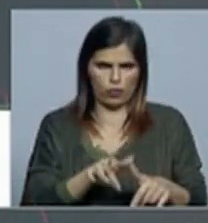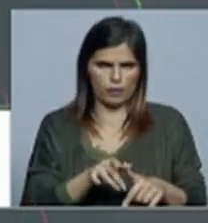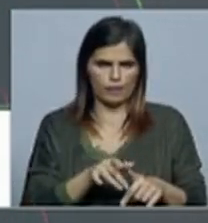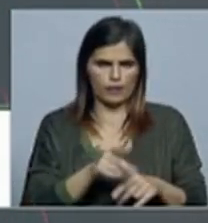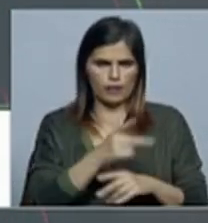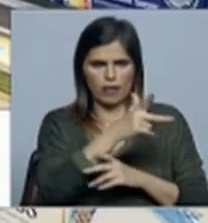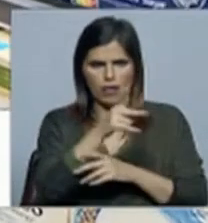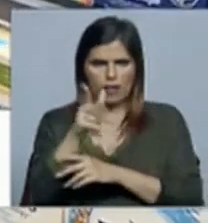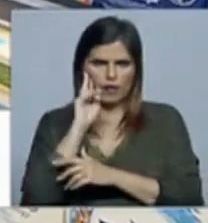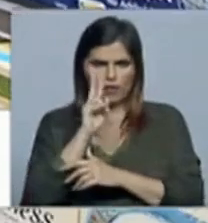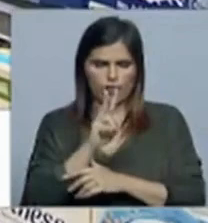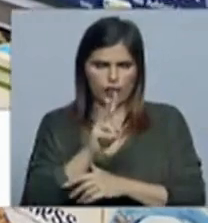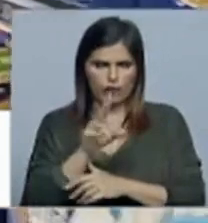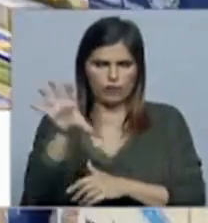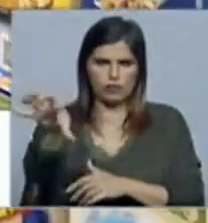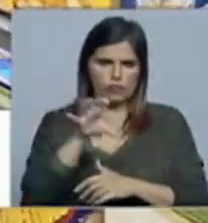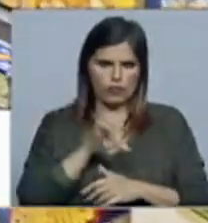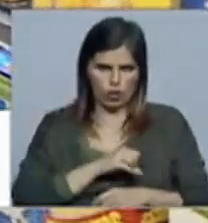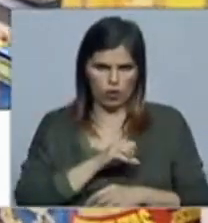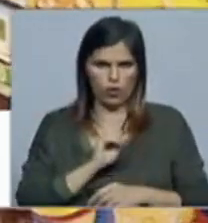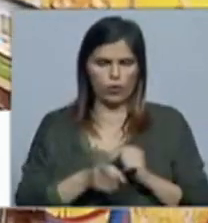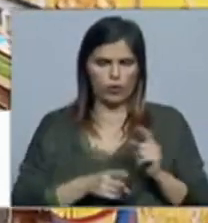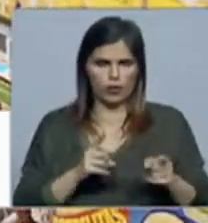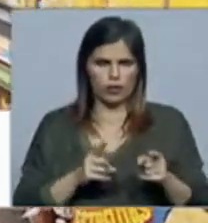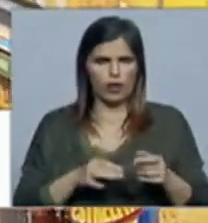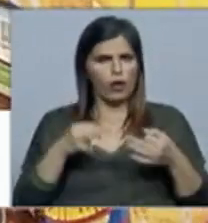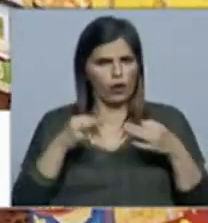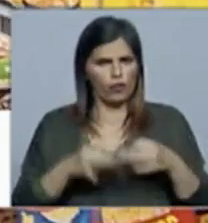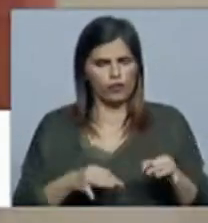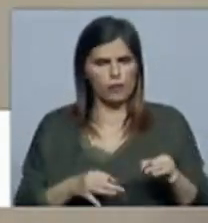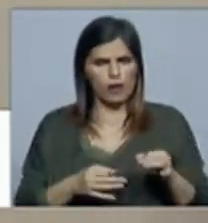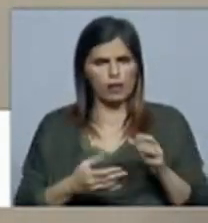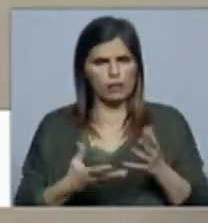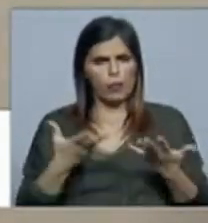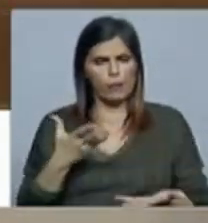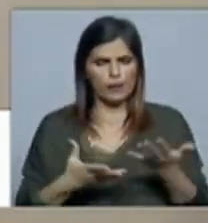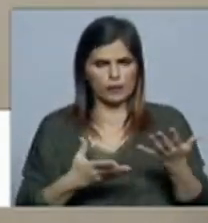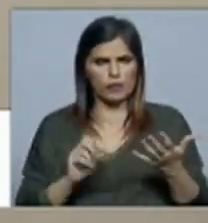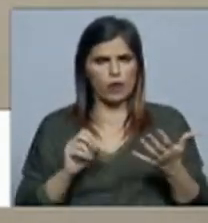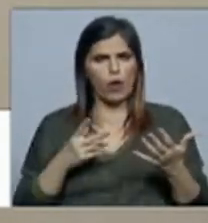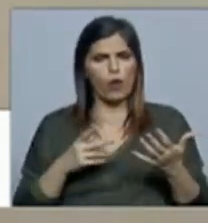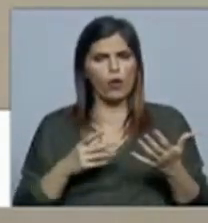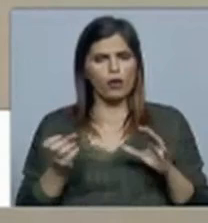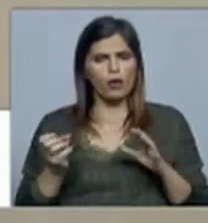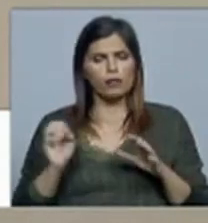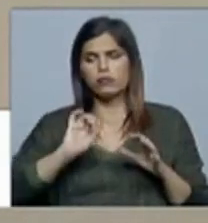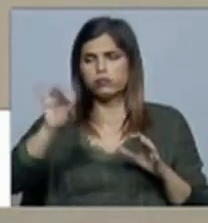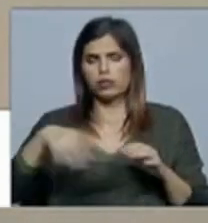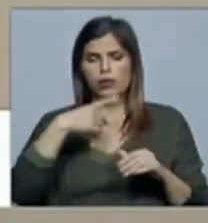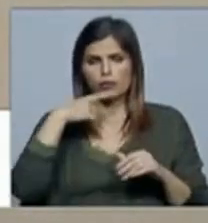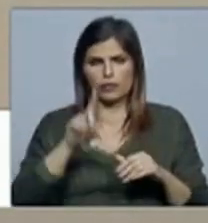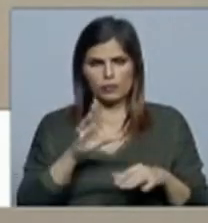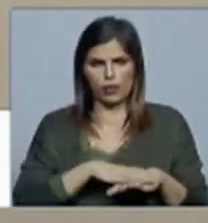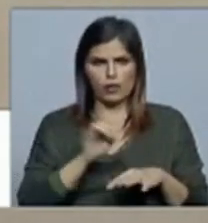câmara consegue ver o que o cliente retira da prateleira, algo que é confirmado pelo sensor de peso, ou então o que coloca de volta. Por isso,